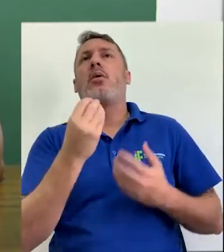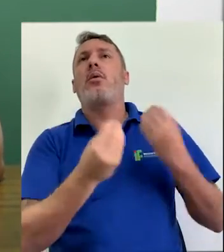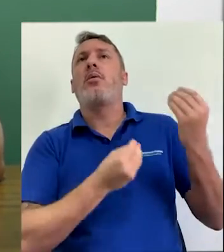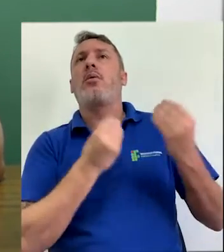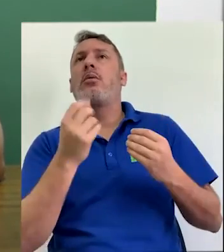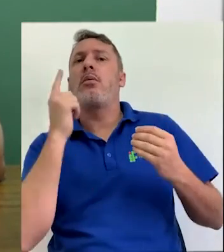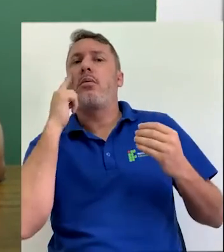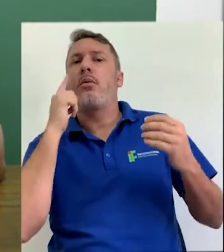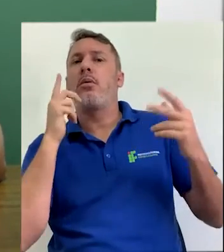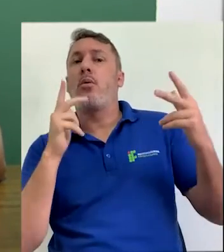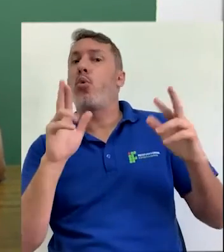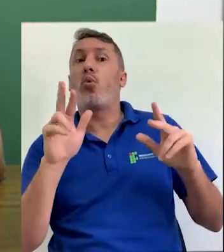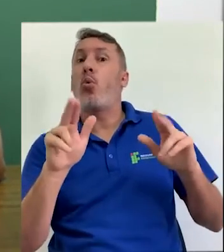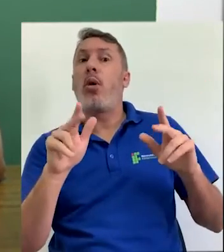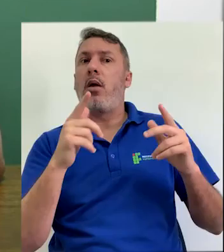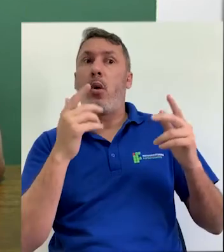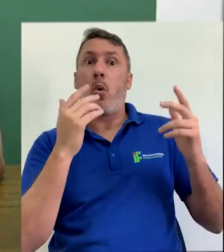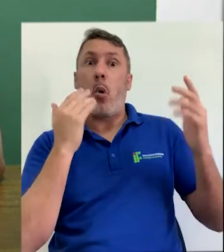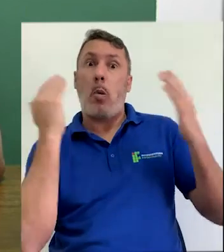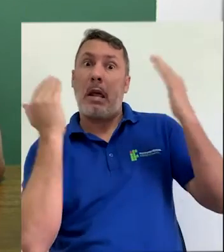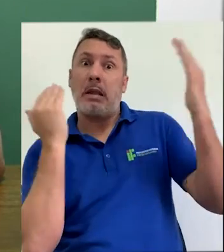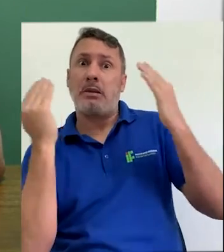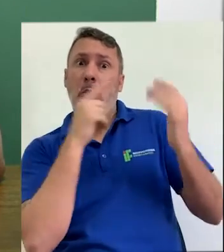análise sem comparação.